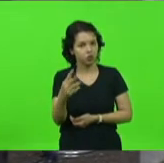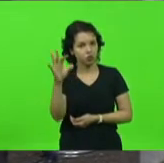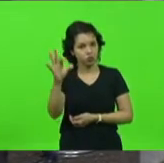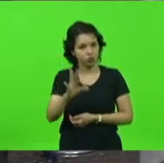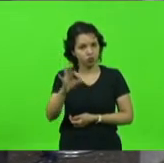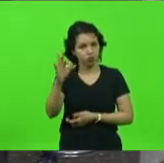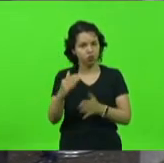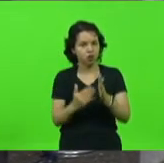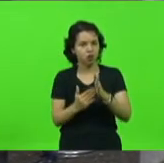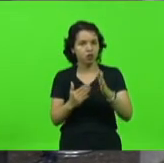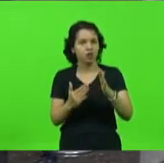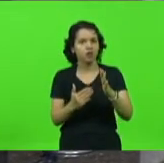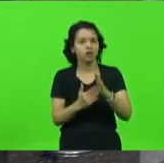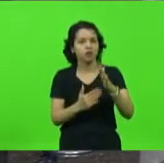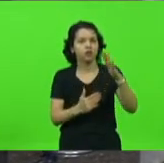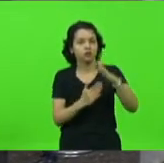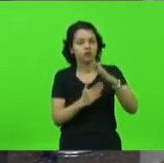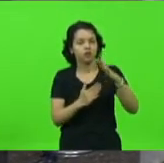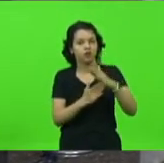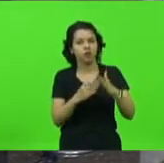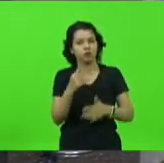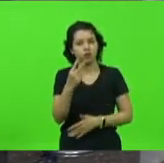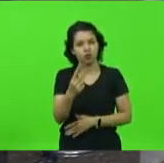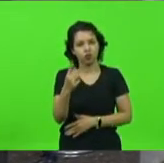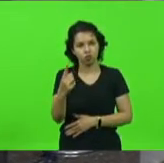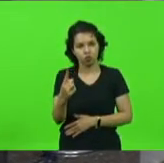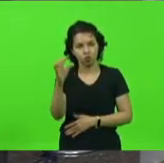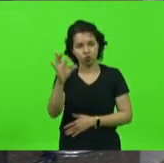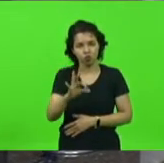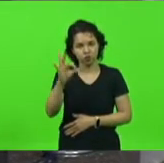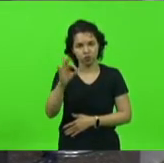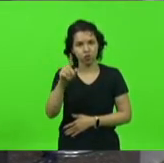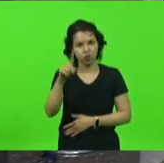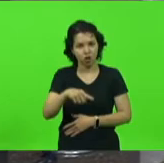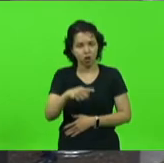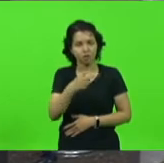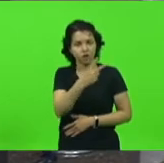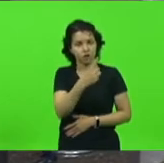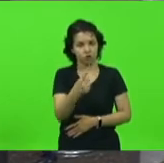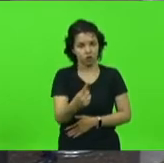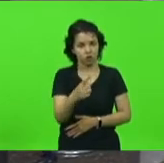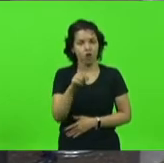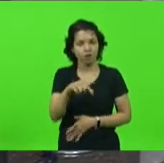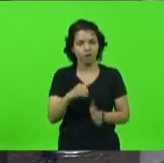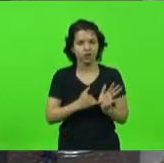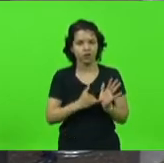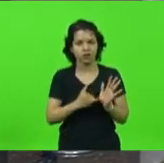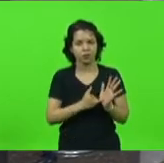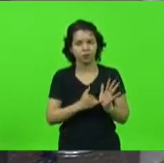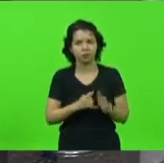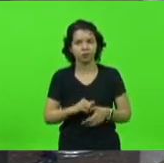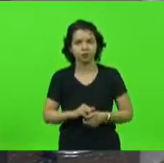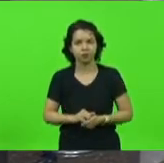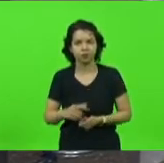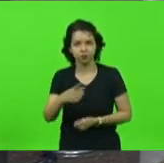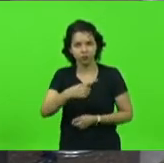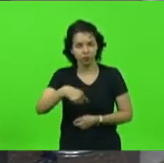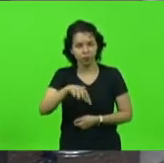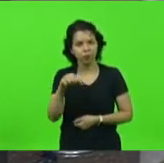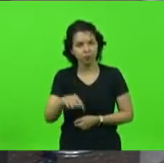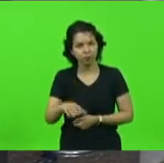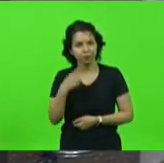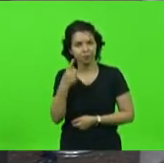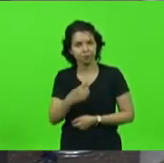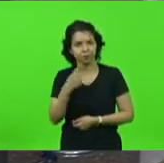até 21%. 21% é a inflação. Nós daqui, senhor deputado, senhoras